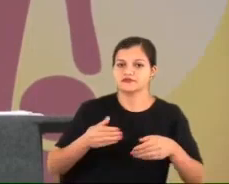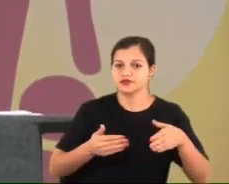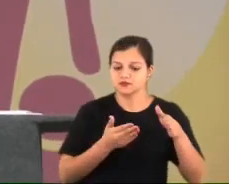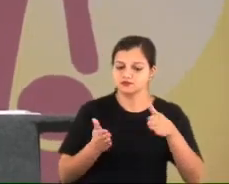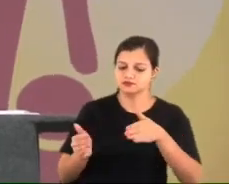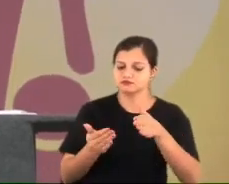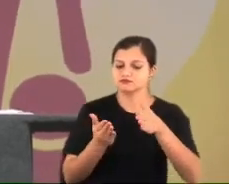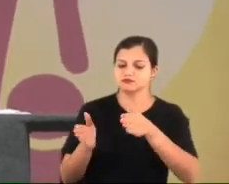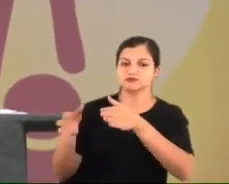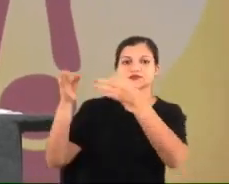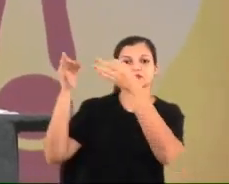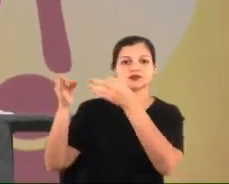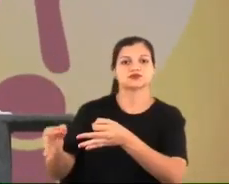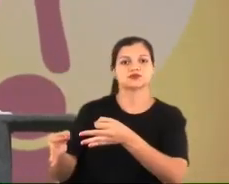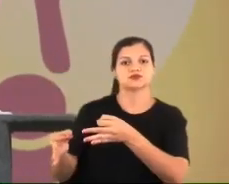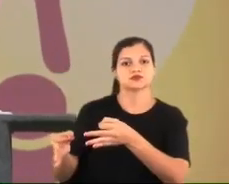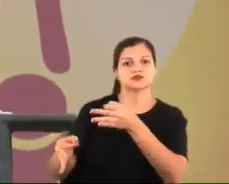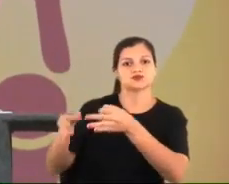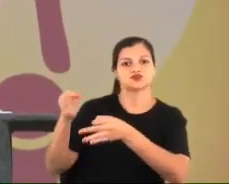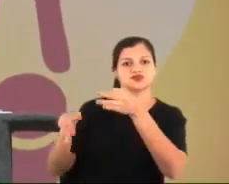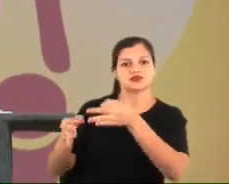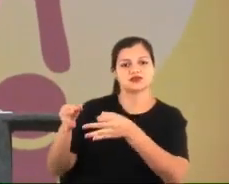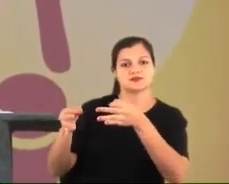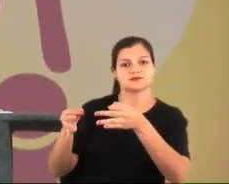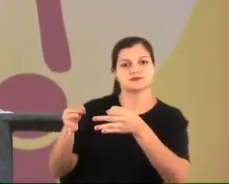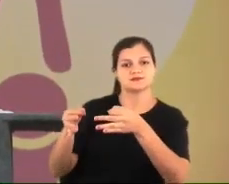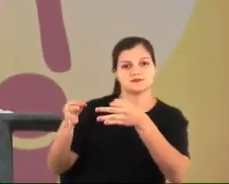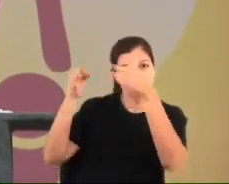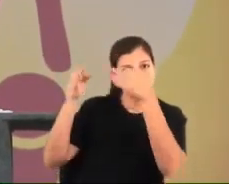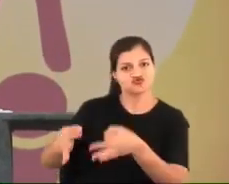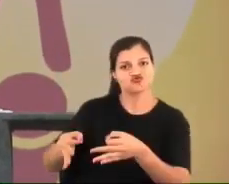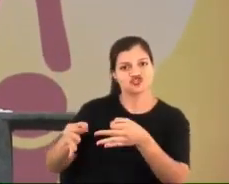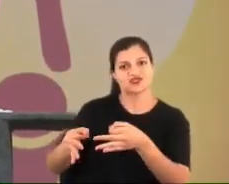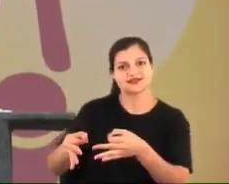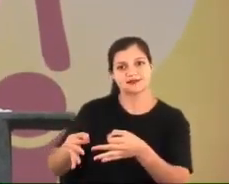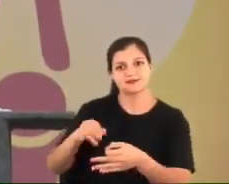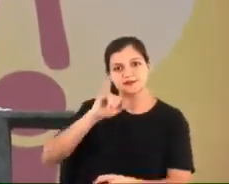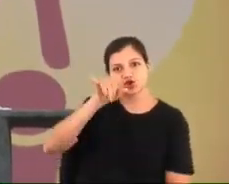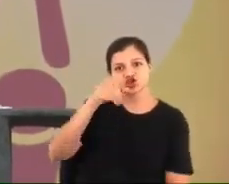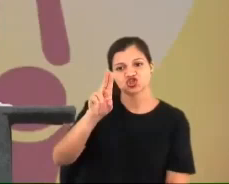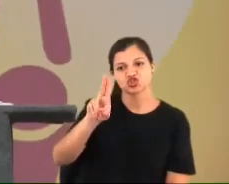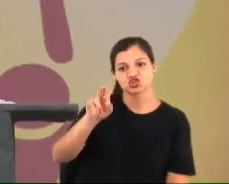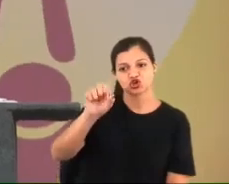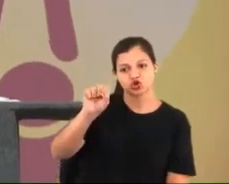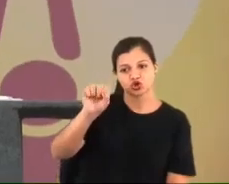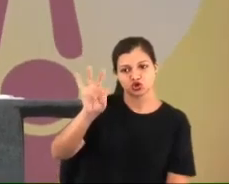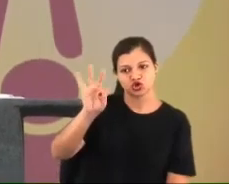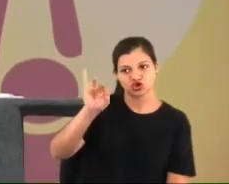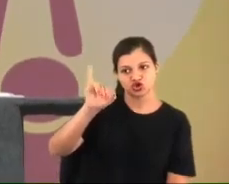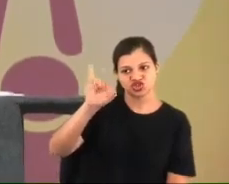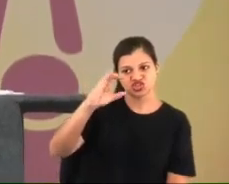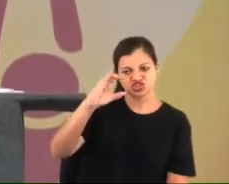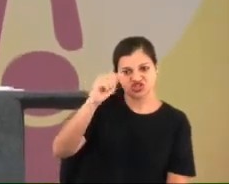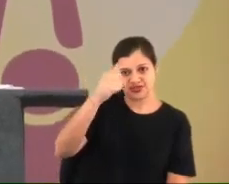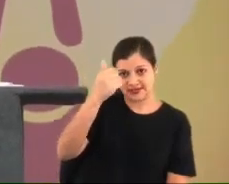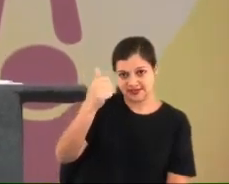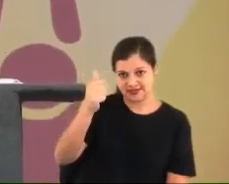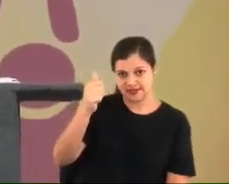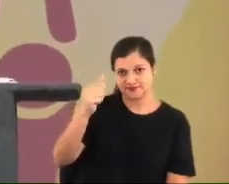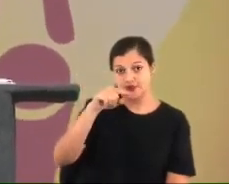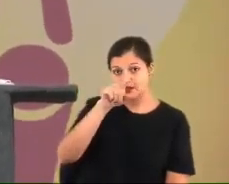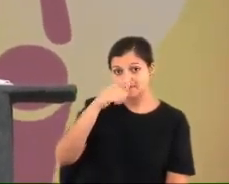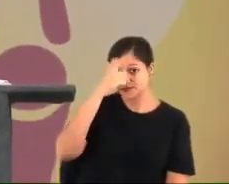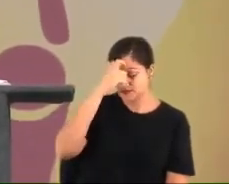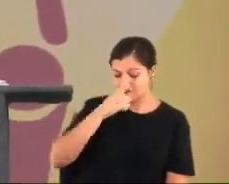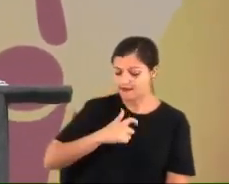as veredas da justiça. Sabe o que é veredas da justiça? Nada mais é do que honestidade, bom